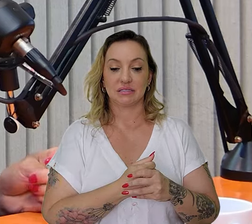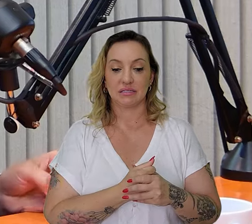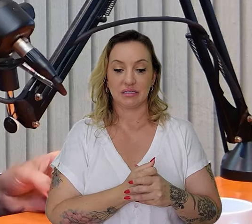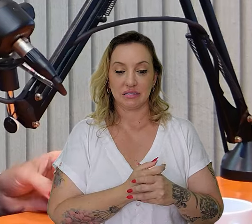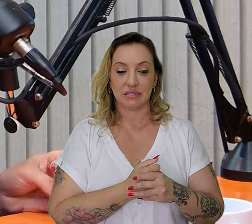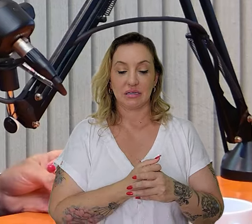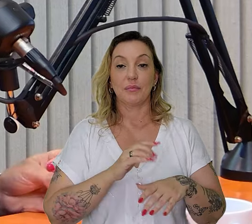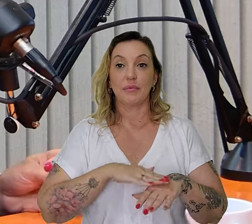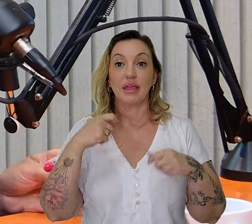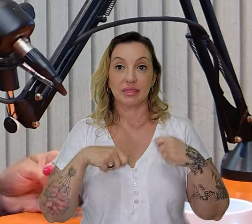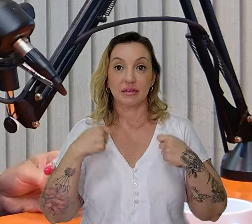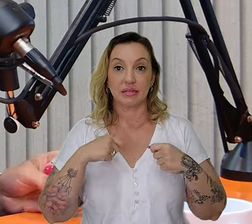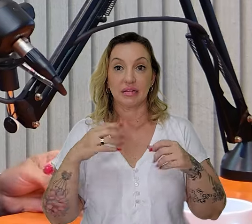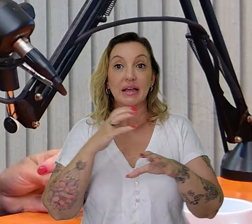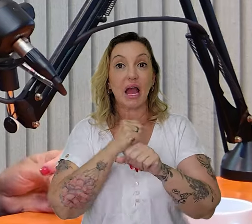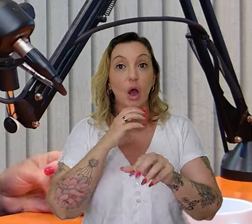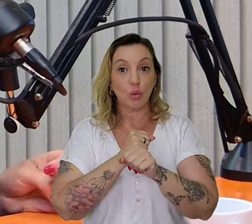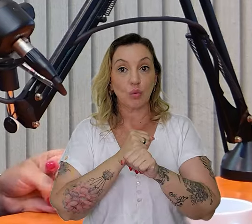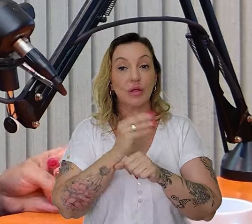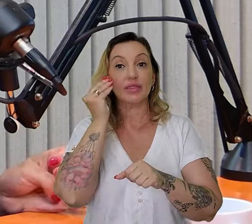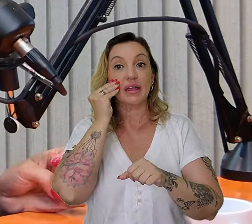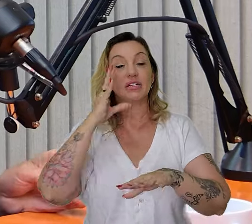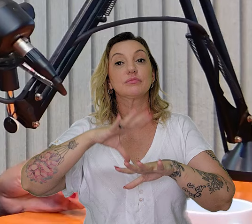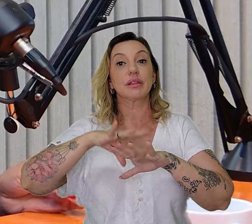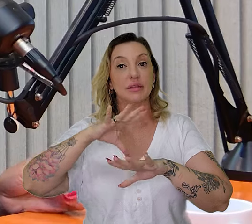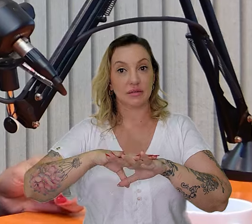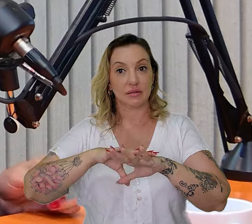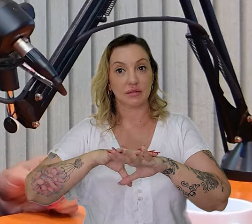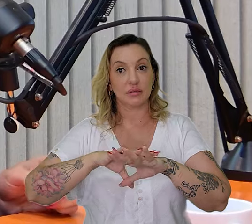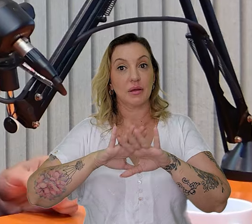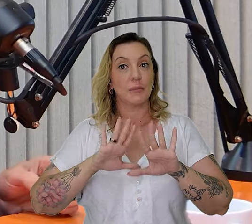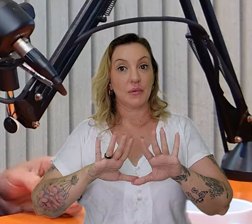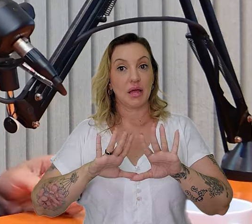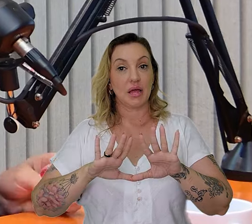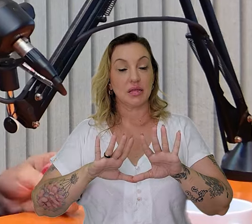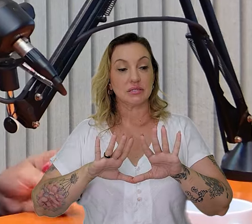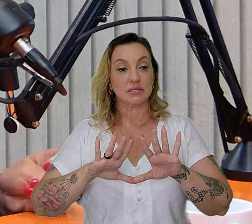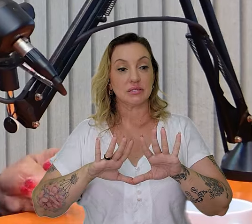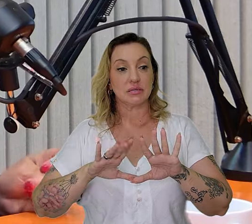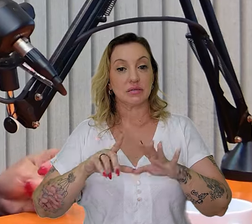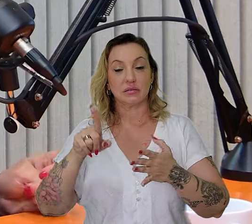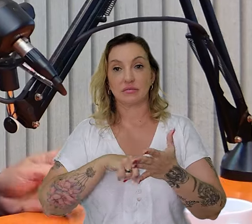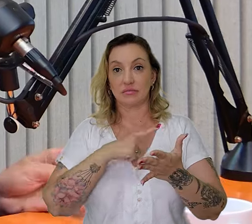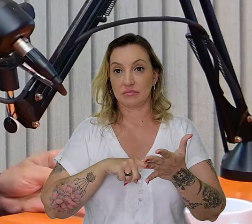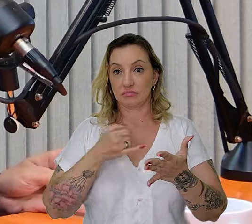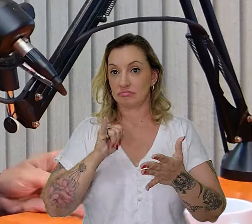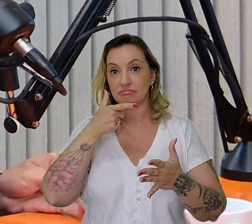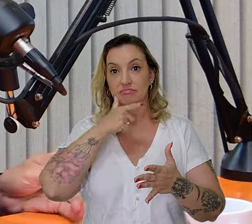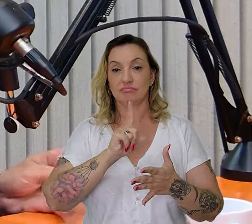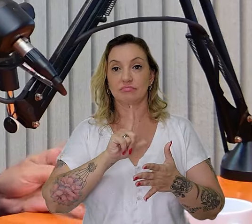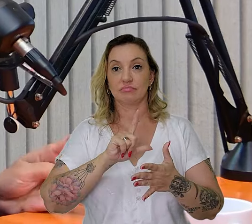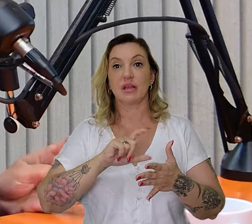cálculo tem teste de matemática mas ele não deixa de ser admitido se ele não passar ele bloqueia ele é bloqueado em